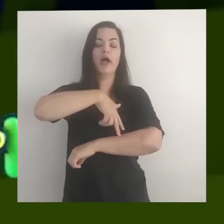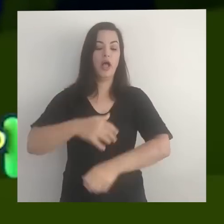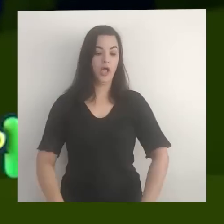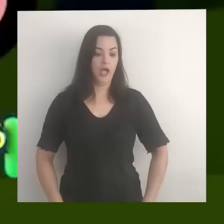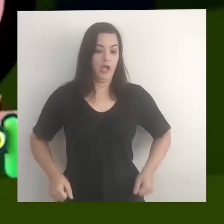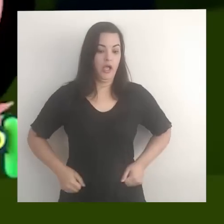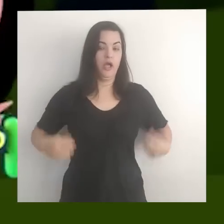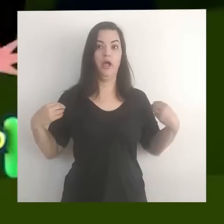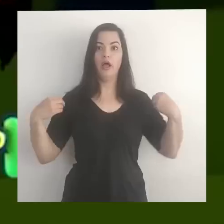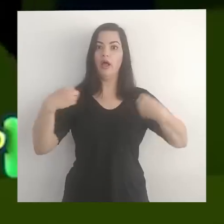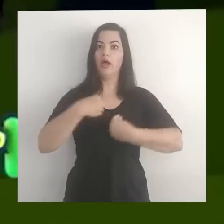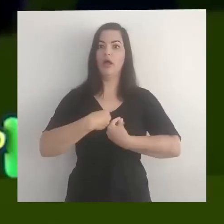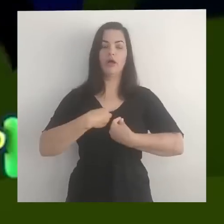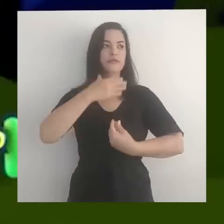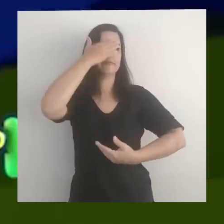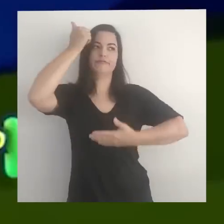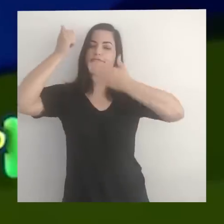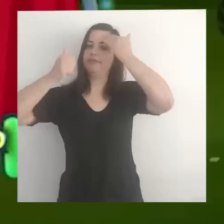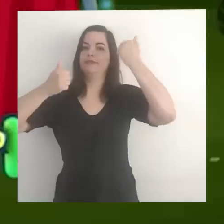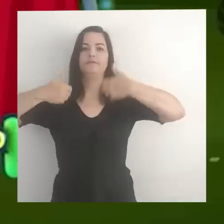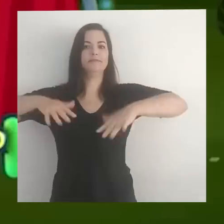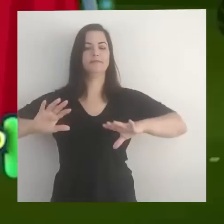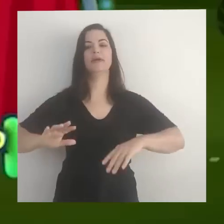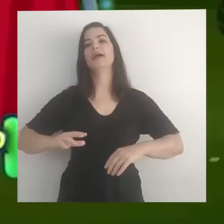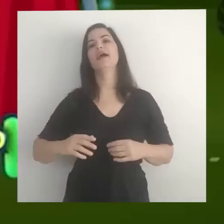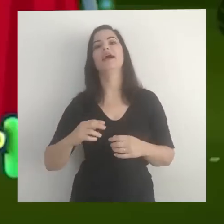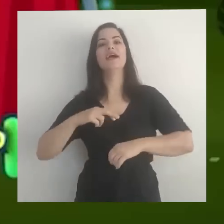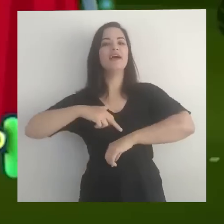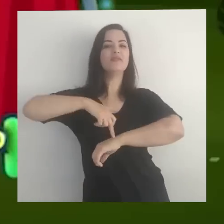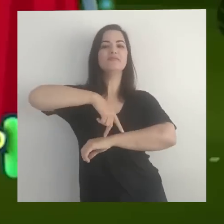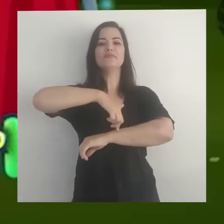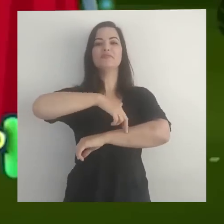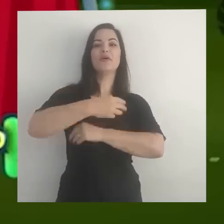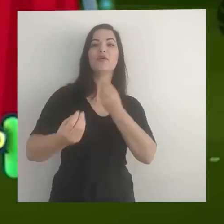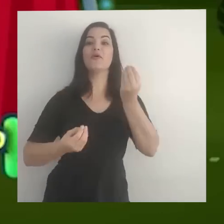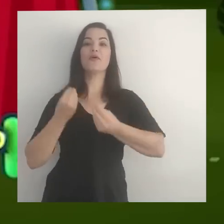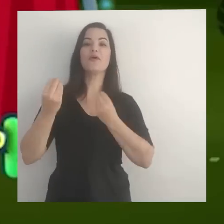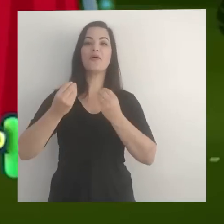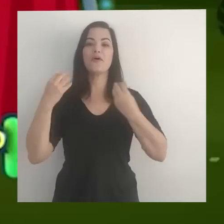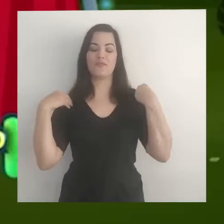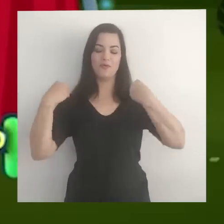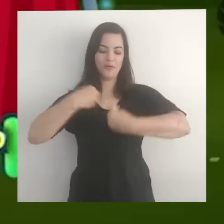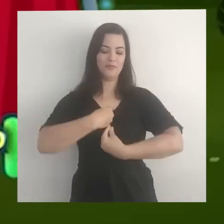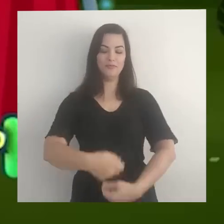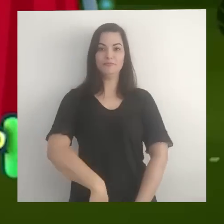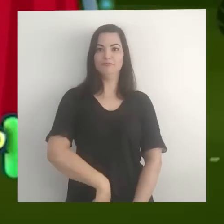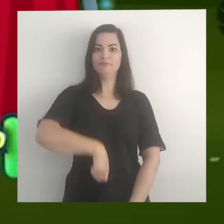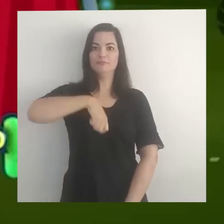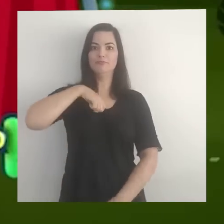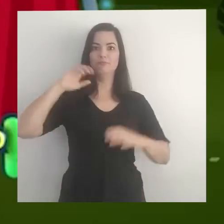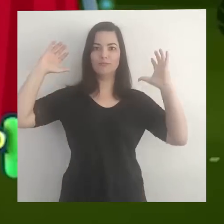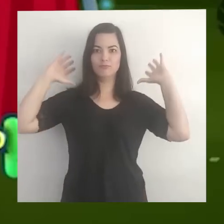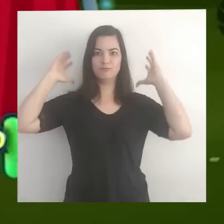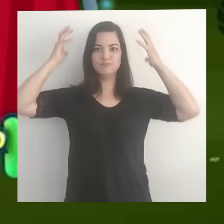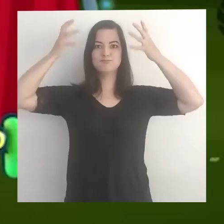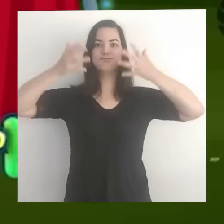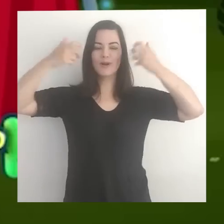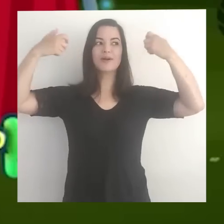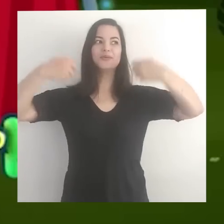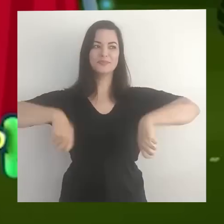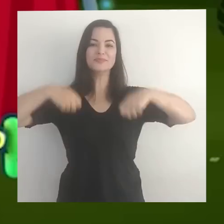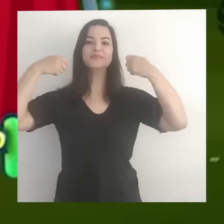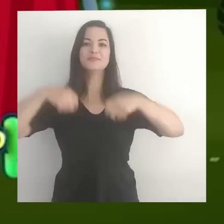Calça, bermuda, blusa, camiseta. A moda em Marte é interestelar. Aqui